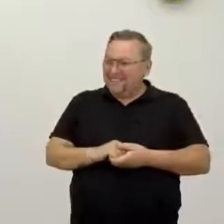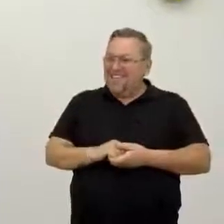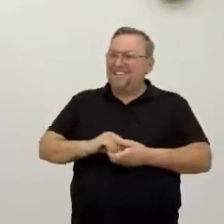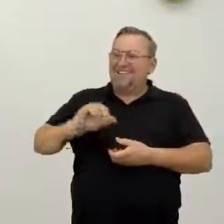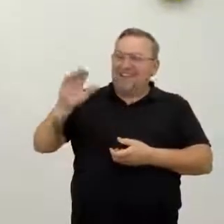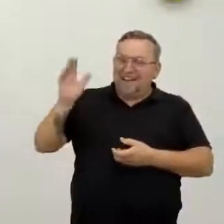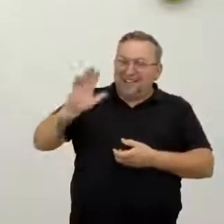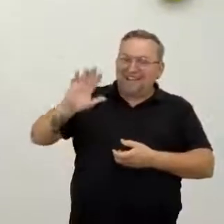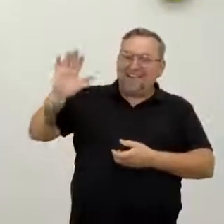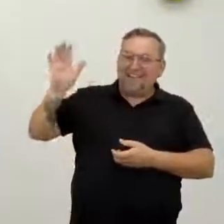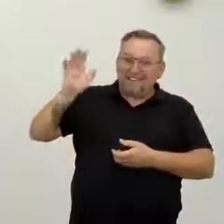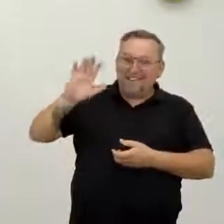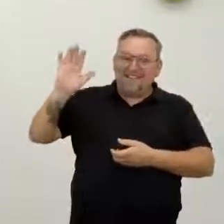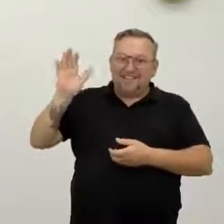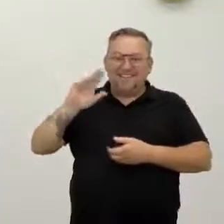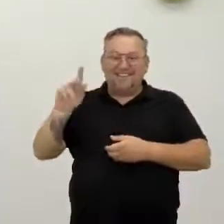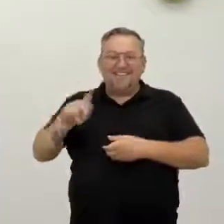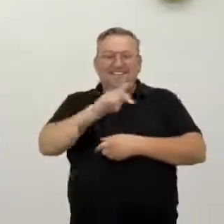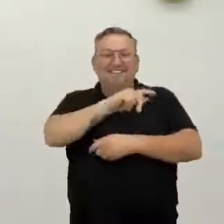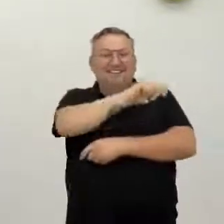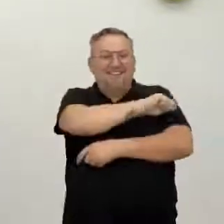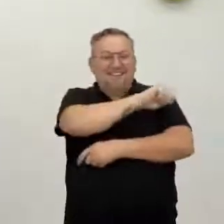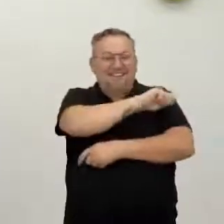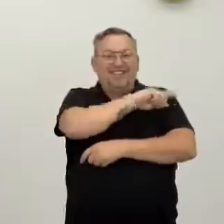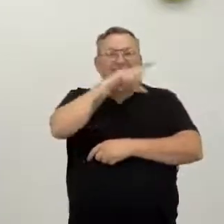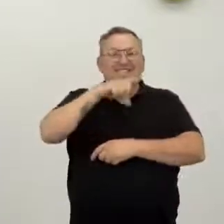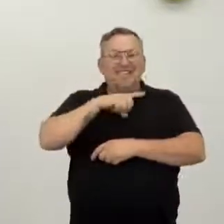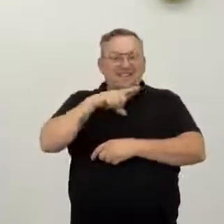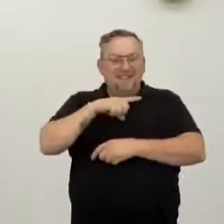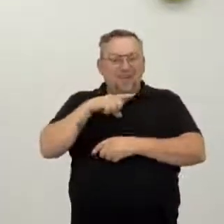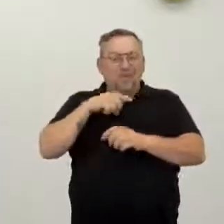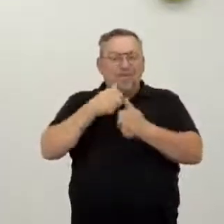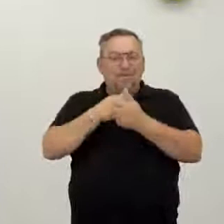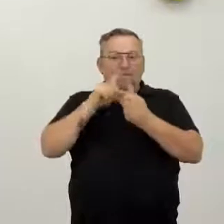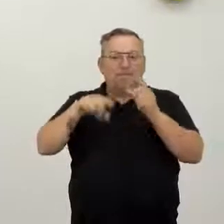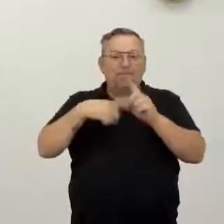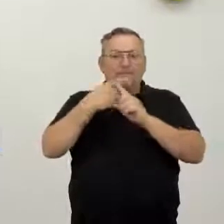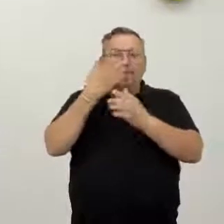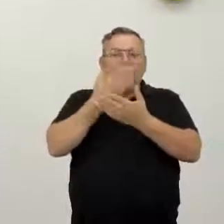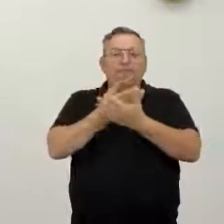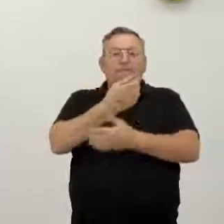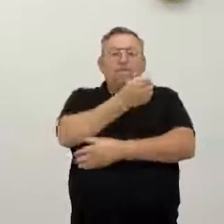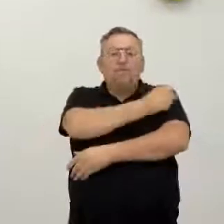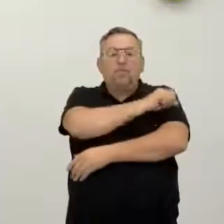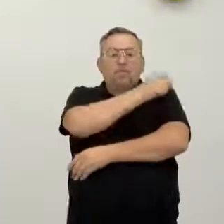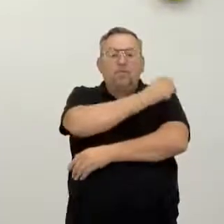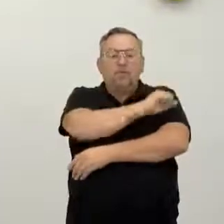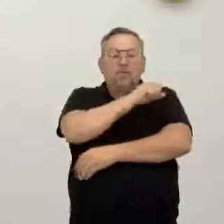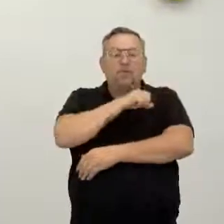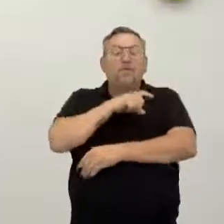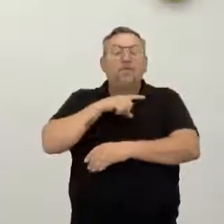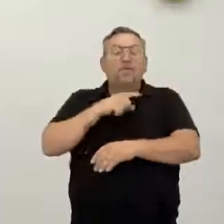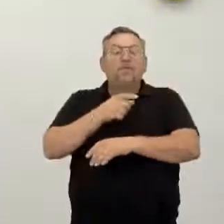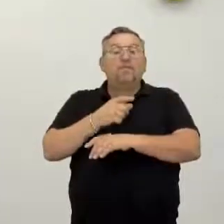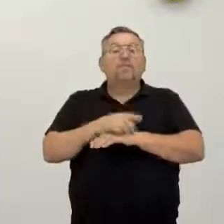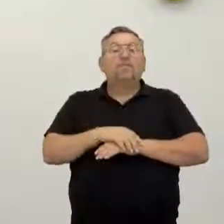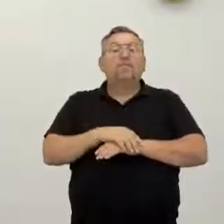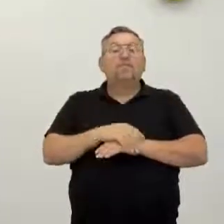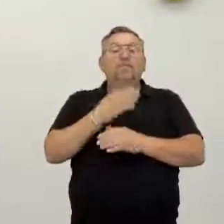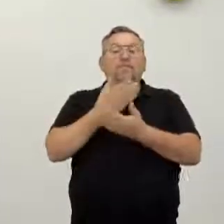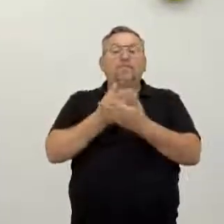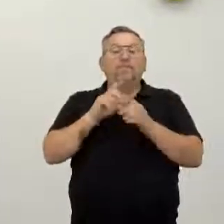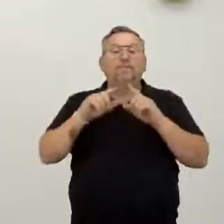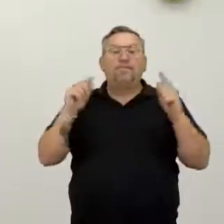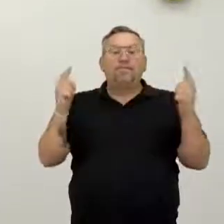Olá, alunos, professores e a todos que estão aí para acompanhar mais uma aula do 8º ano, dos anos finais aí, aula